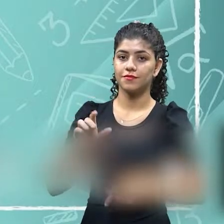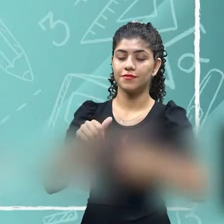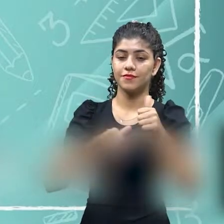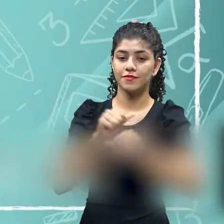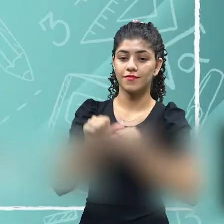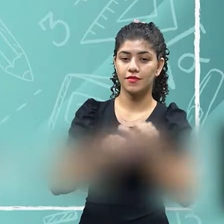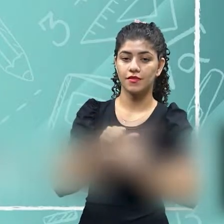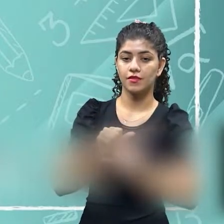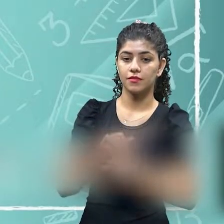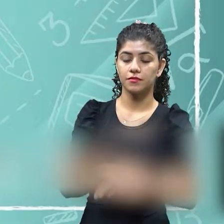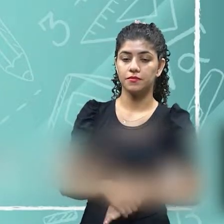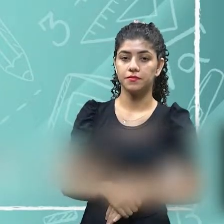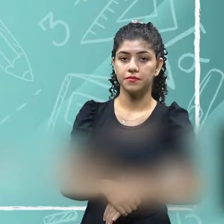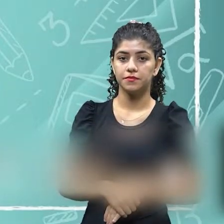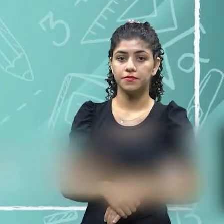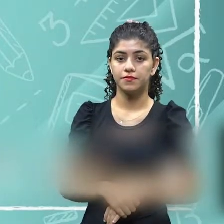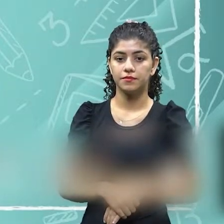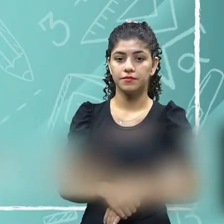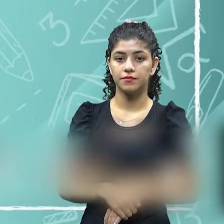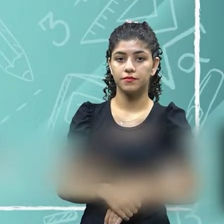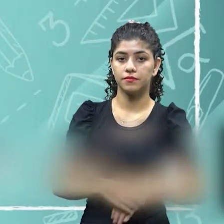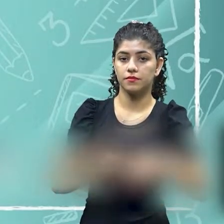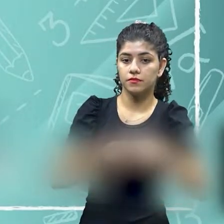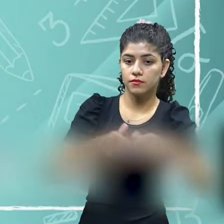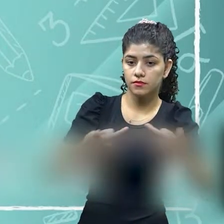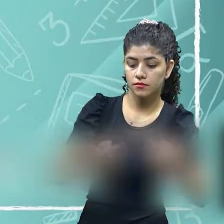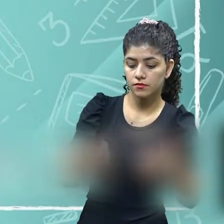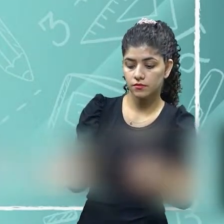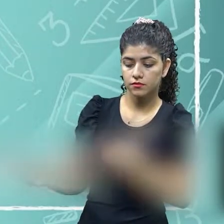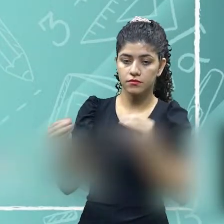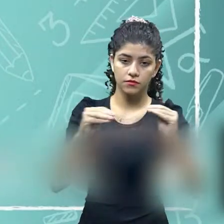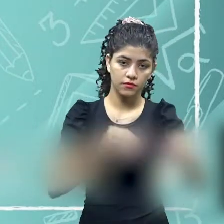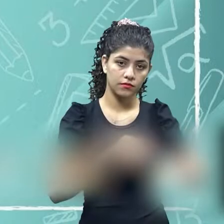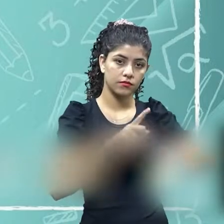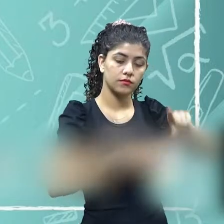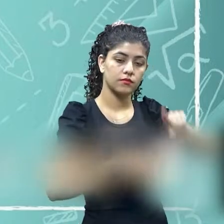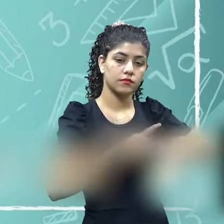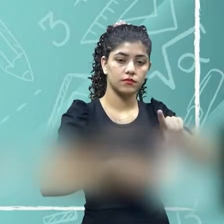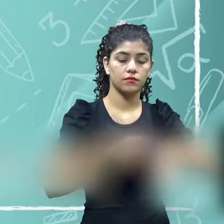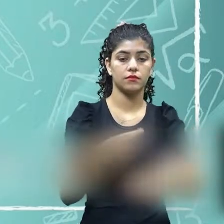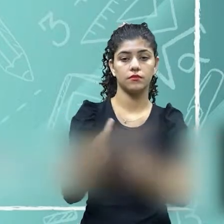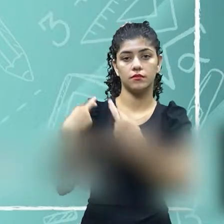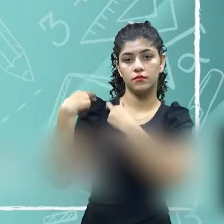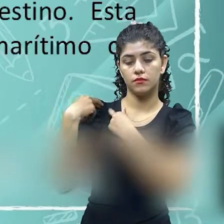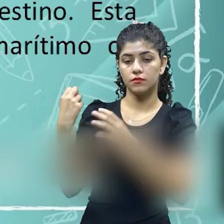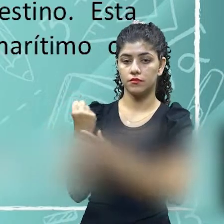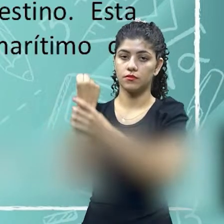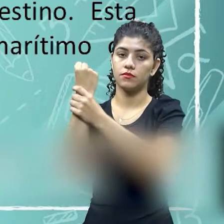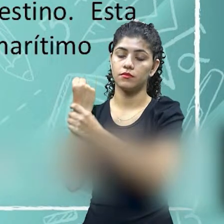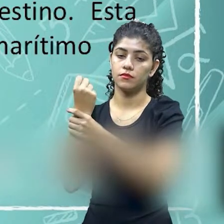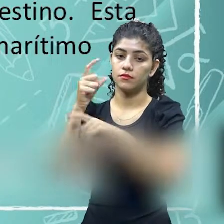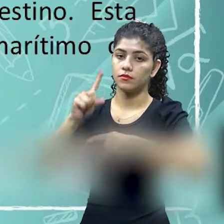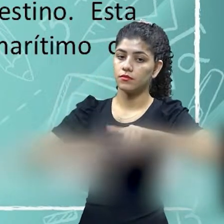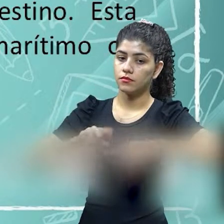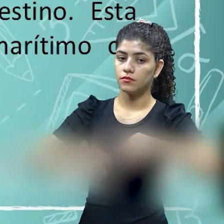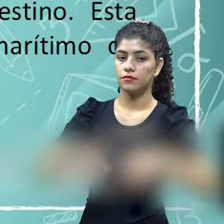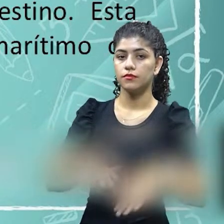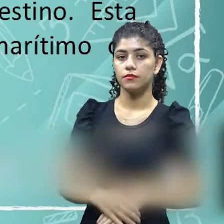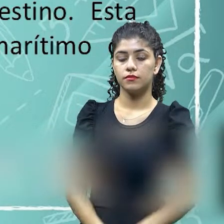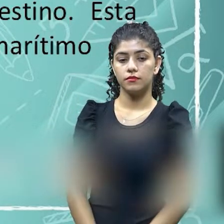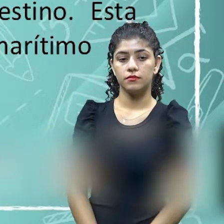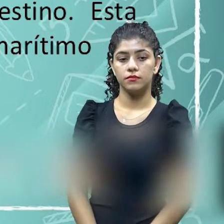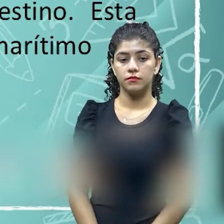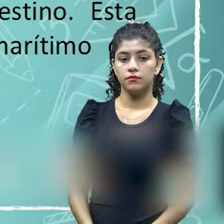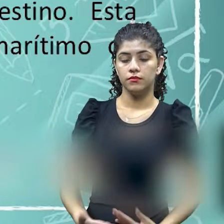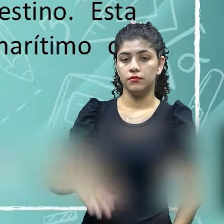quê? A questão de desembarcar e as despesas com o seguro da mercadoria. O